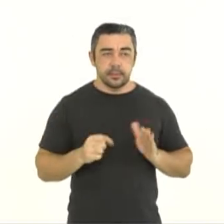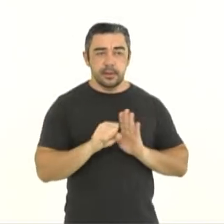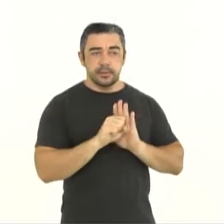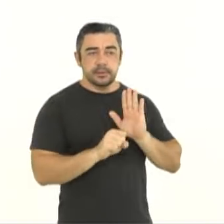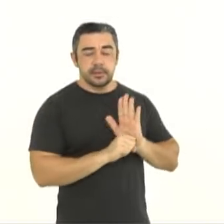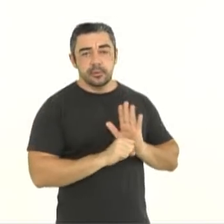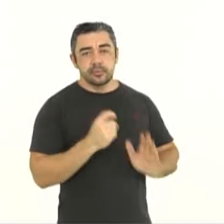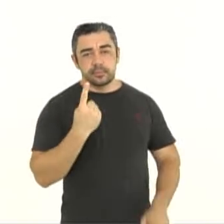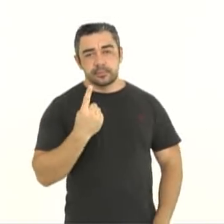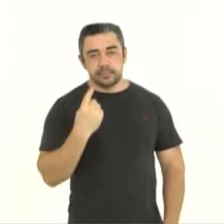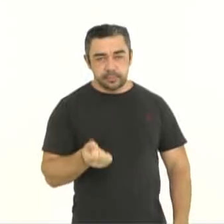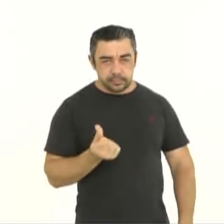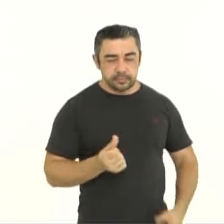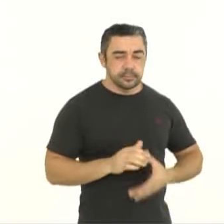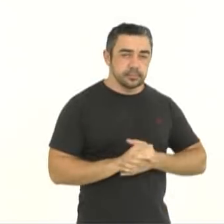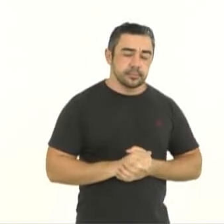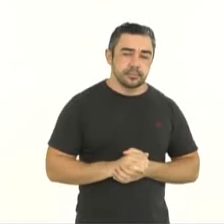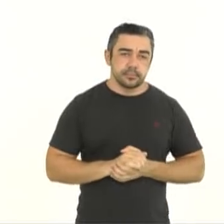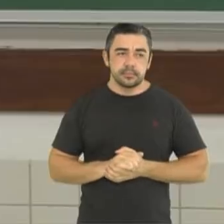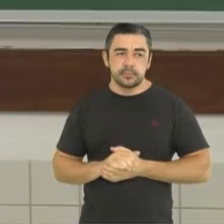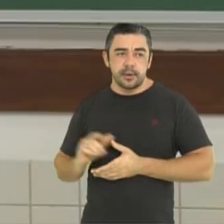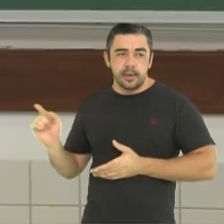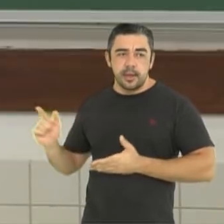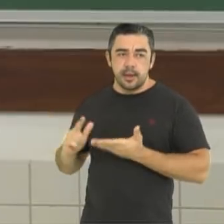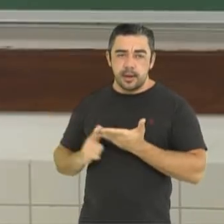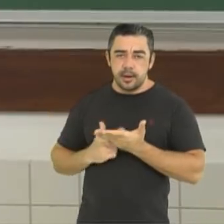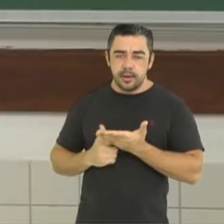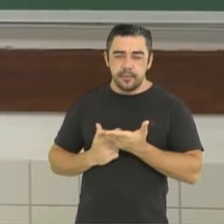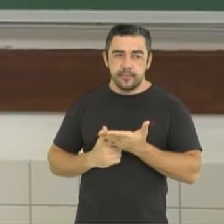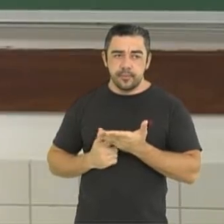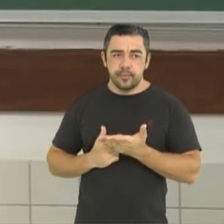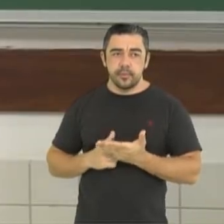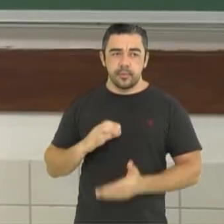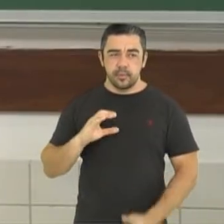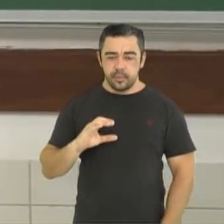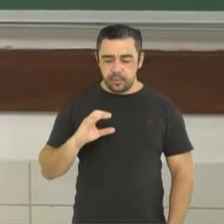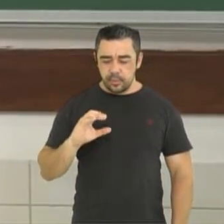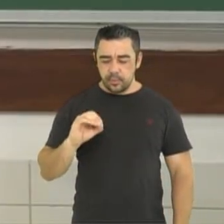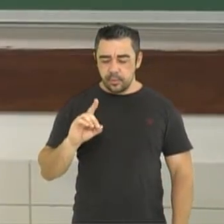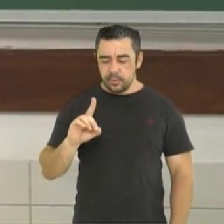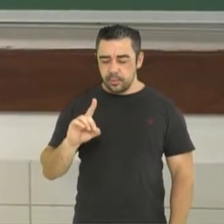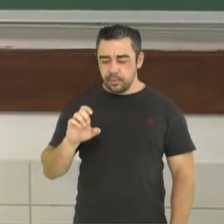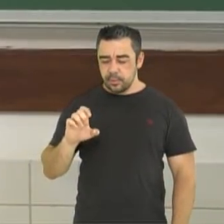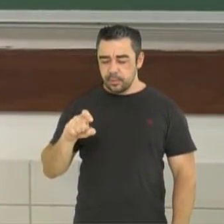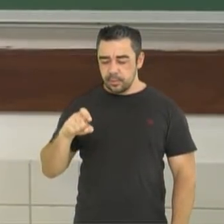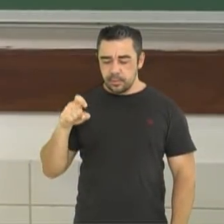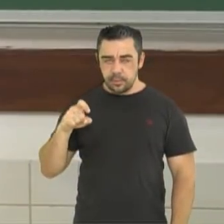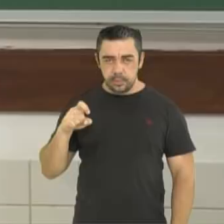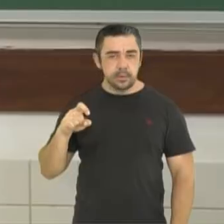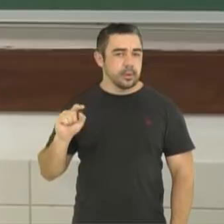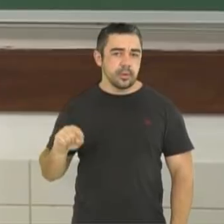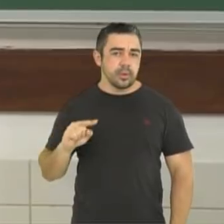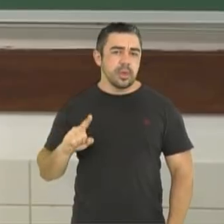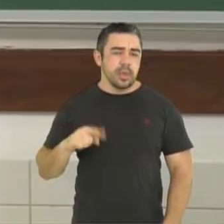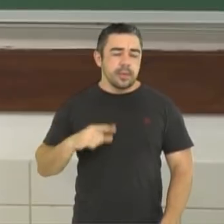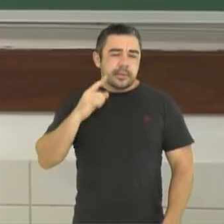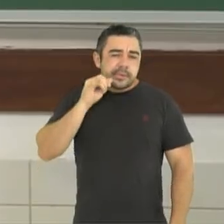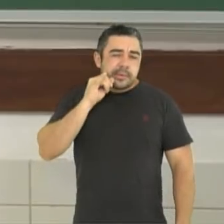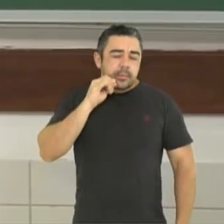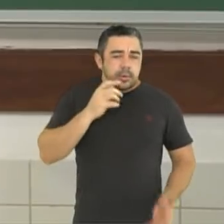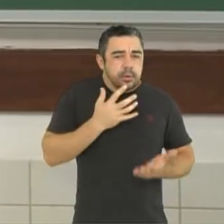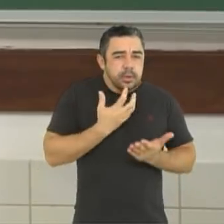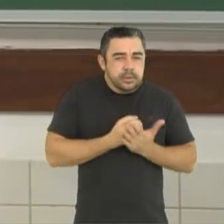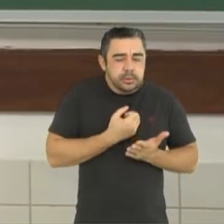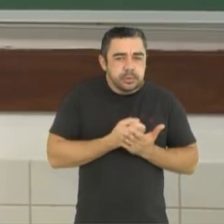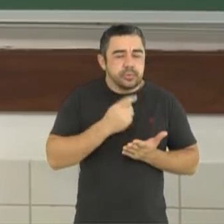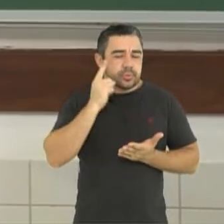século XVI. Né? O Codex eram livros que eles tinham como se fosse, digamos assim, os diários, né?